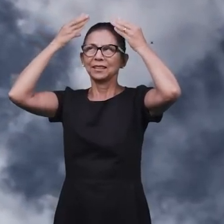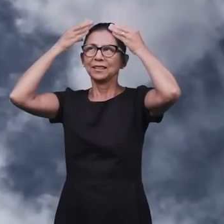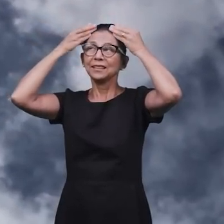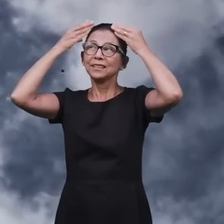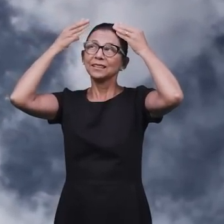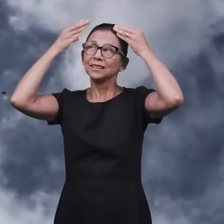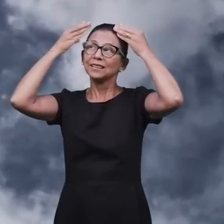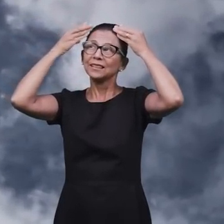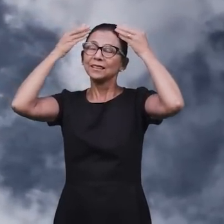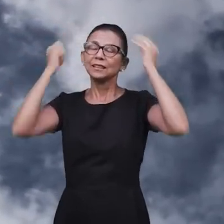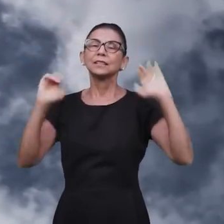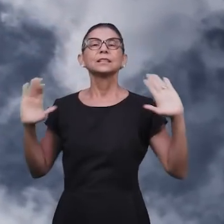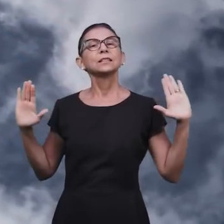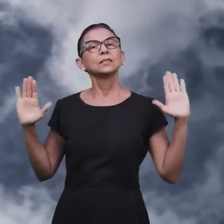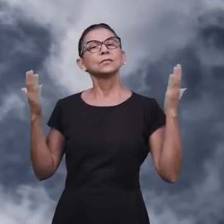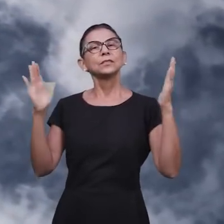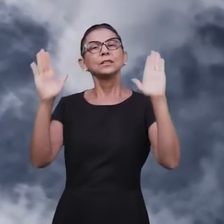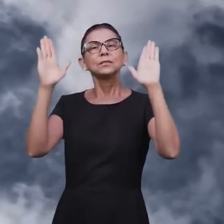cantarei, viva o